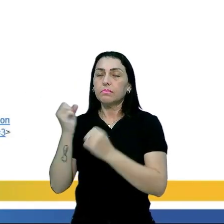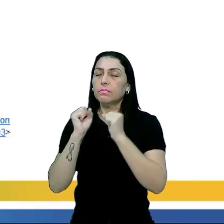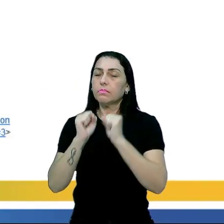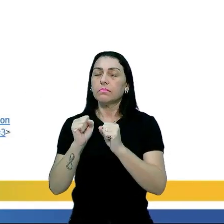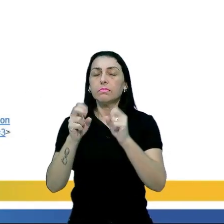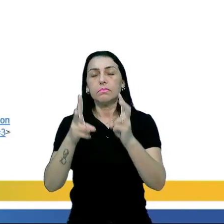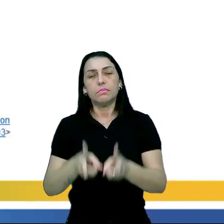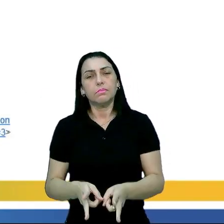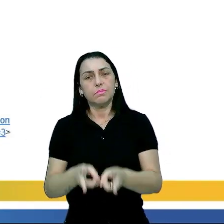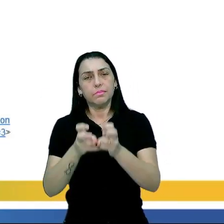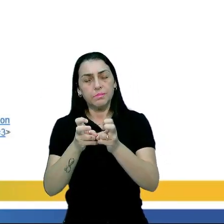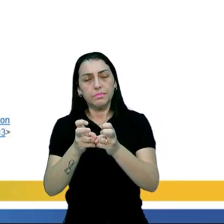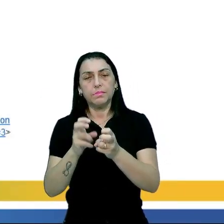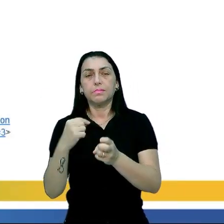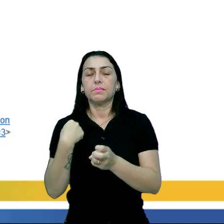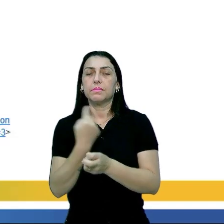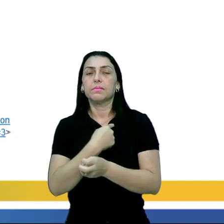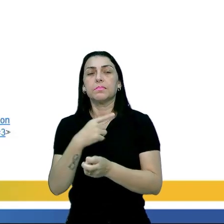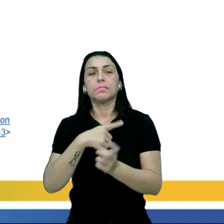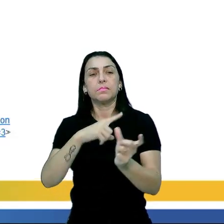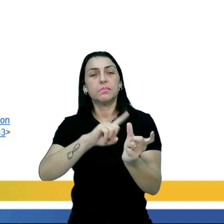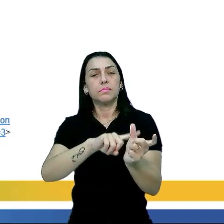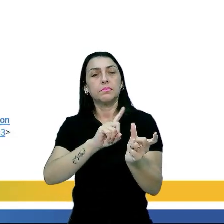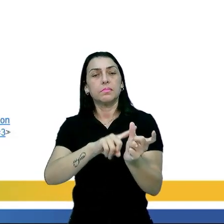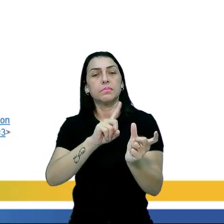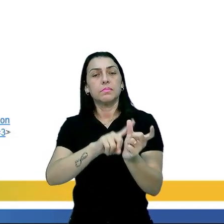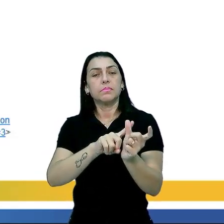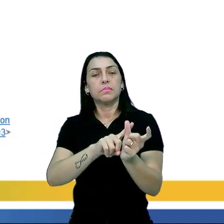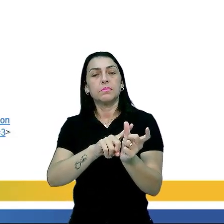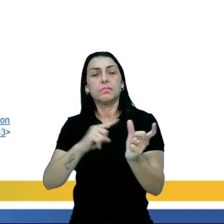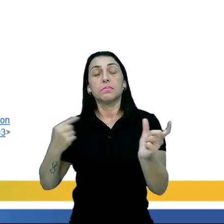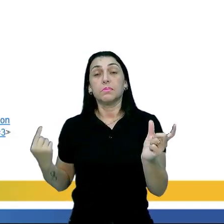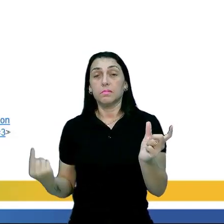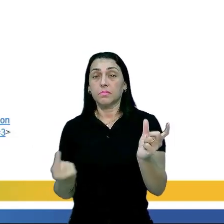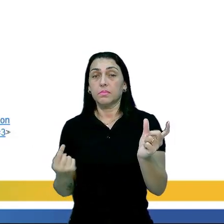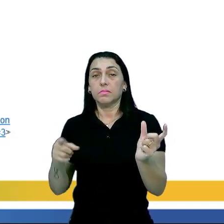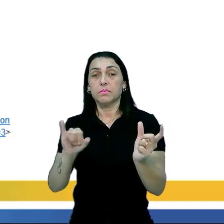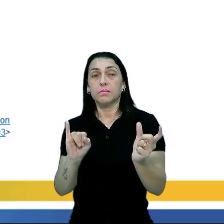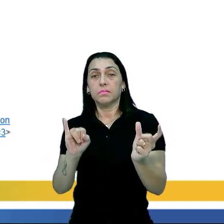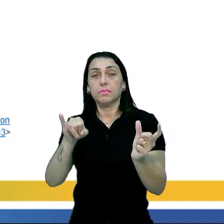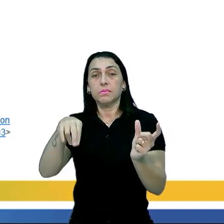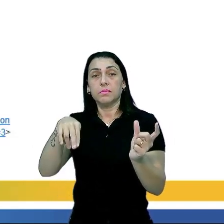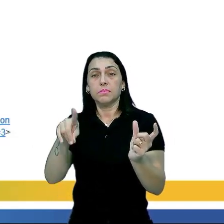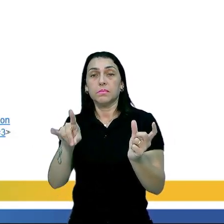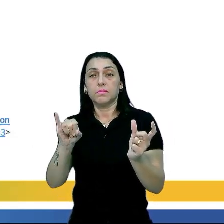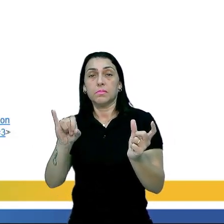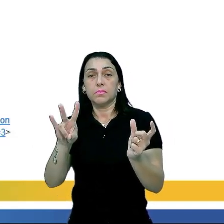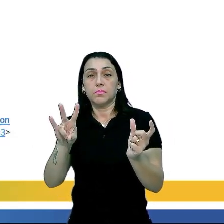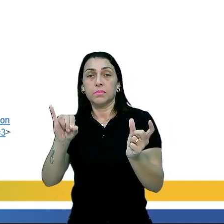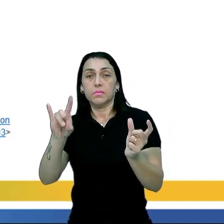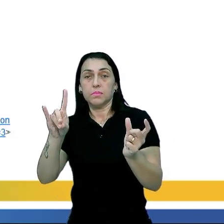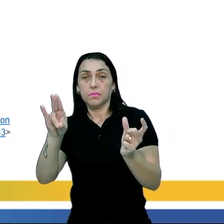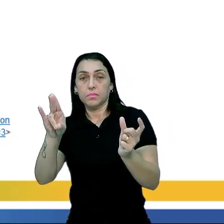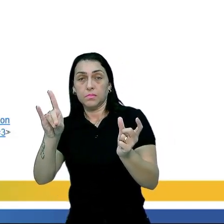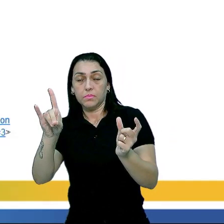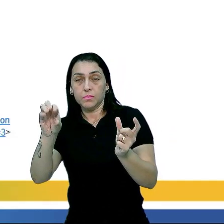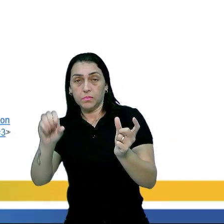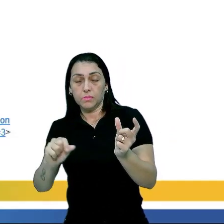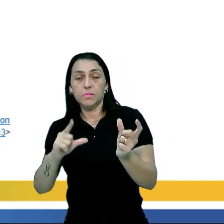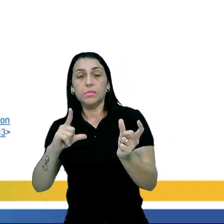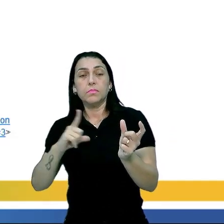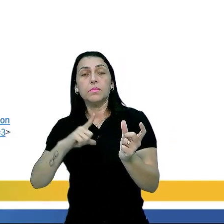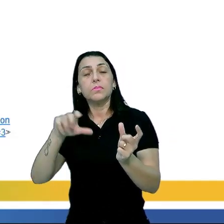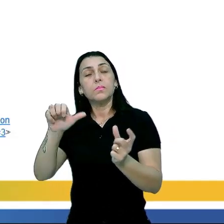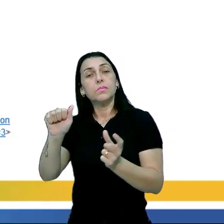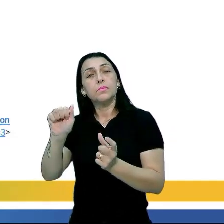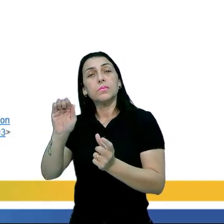pode observar, nós temos a palavra indivíduo, e aí nós temos abstrato, está marcado